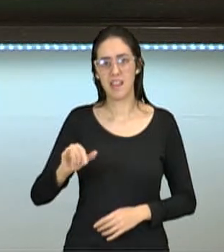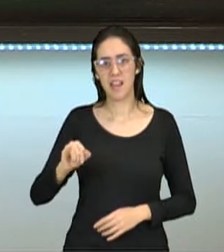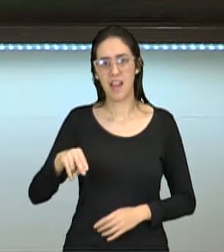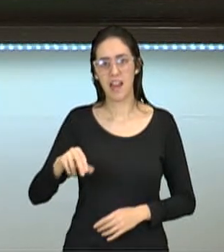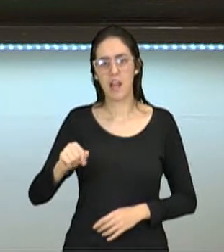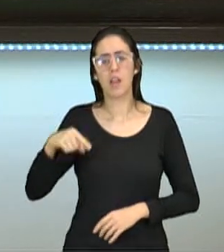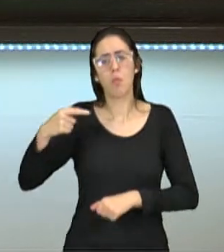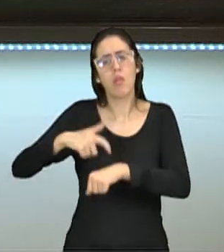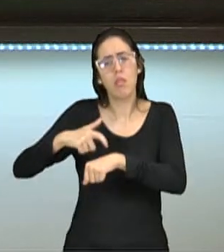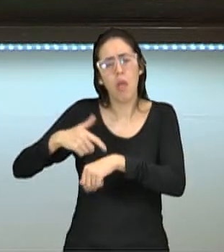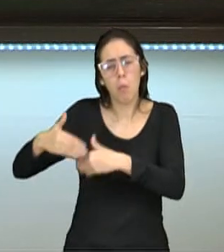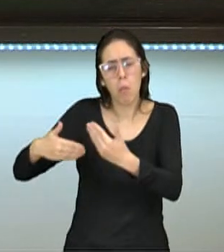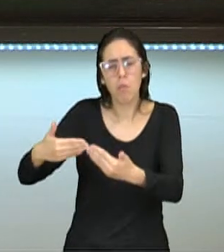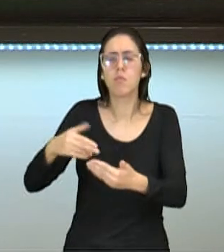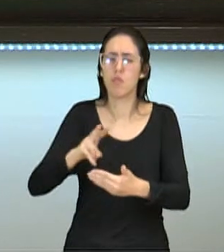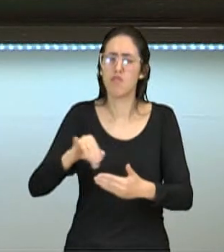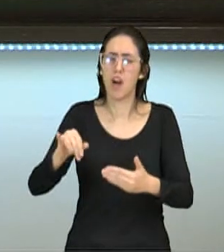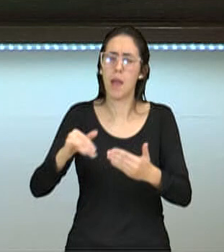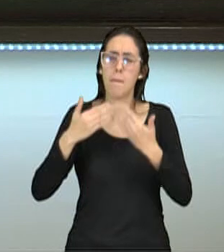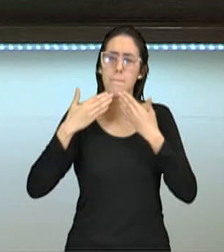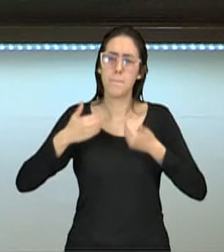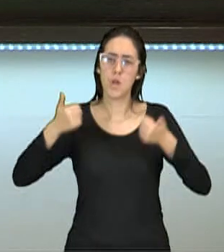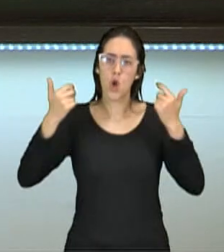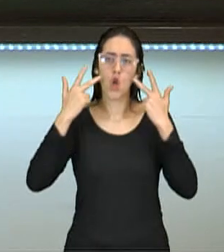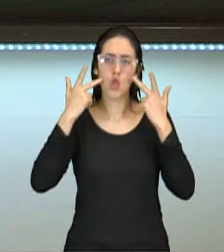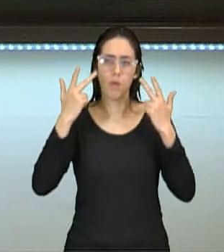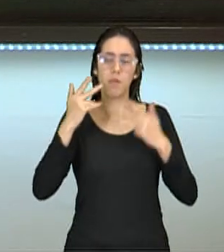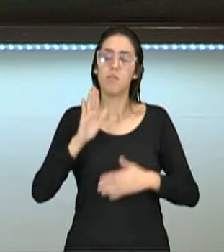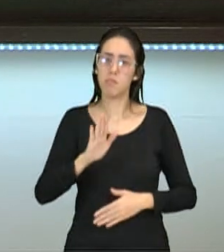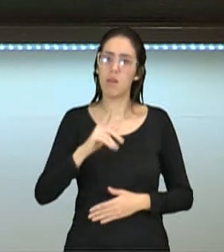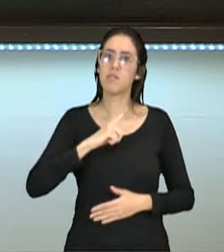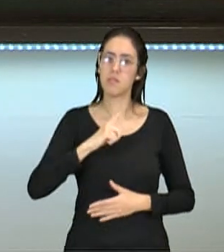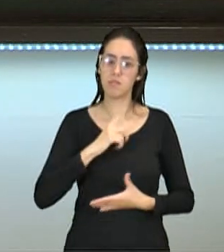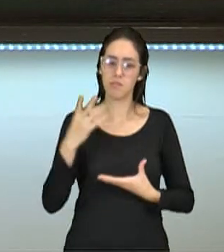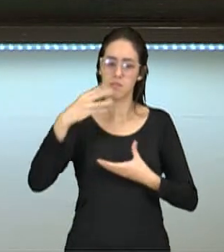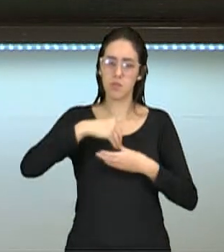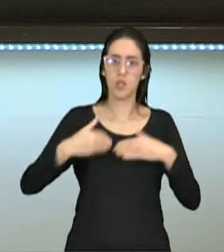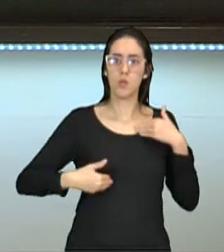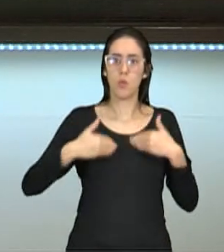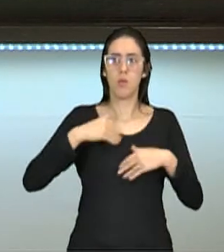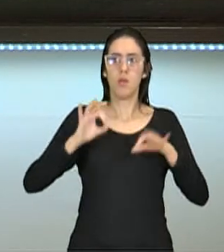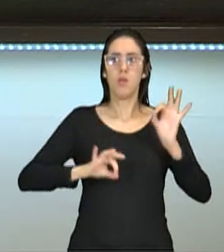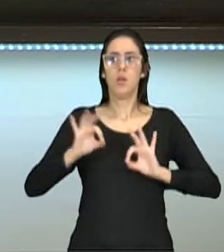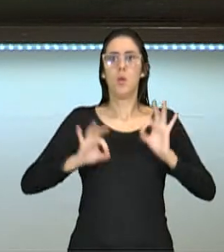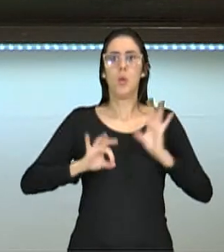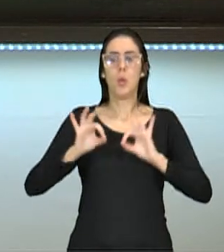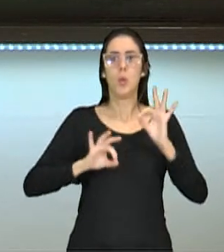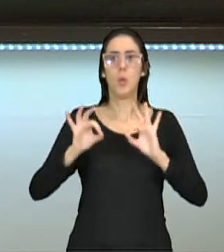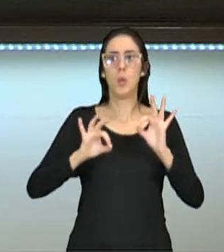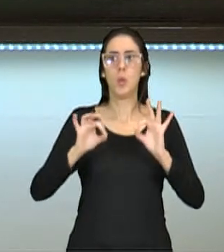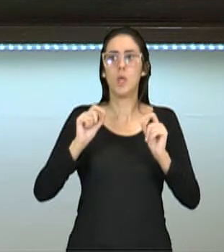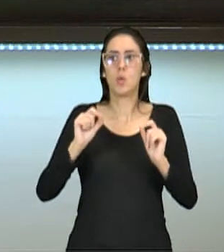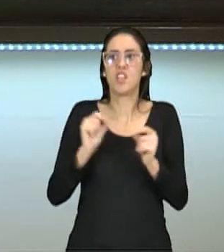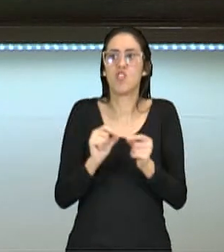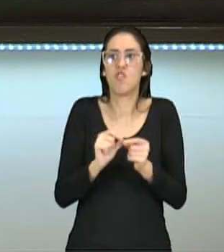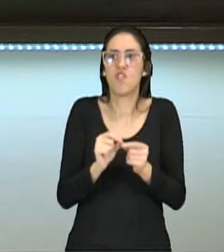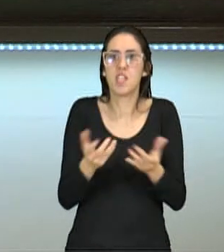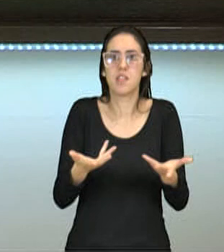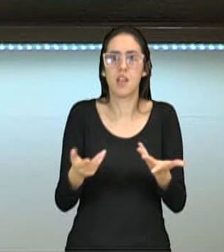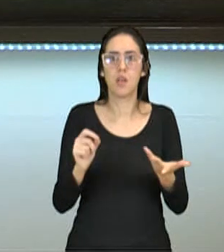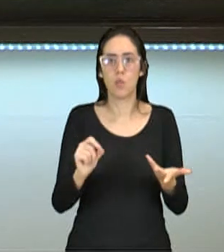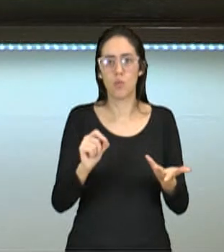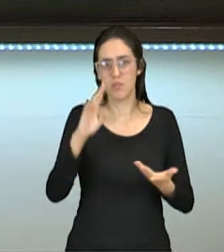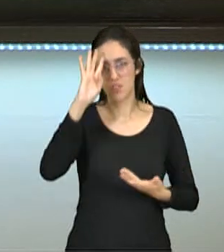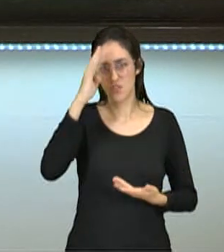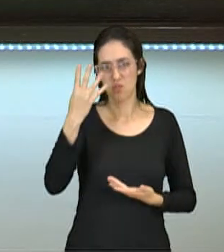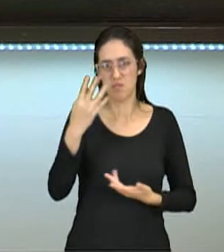voltando ao normal, né? Mas ela é sempre liberada para preparar o teu corpo para que você consiga reagir mais rápido